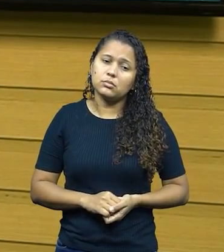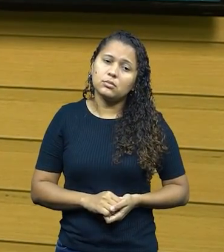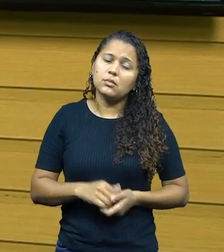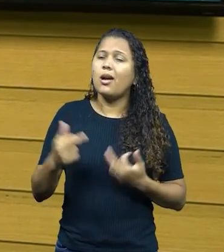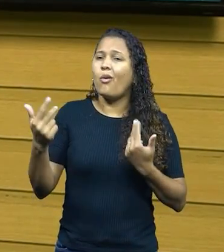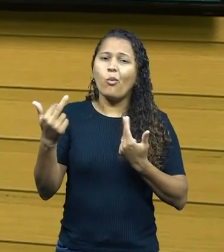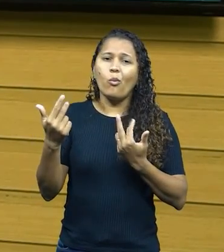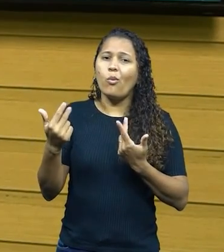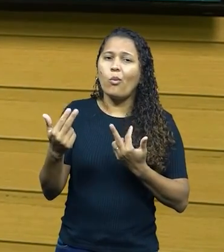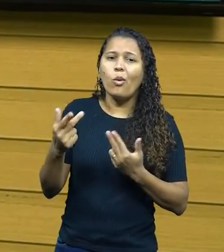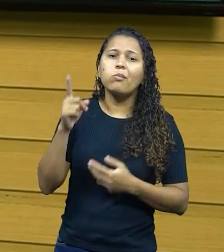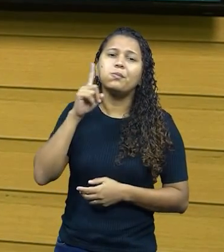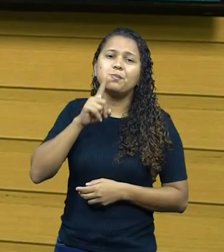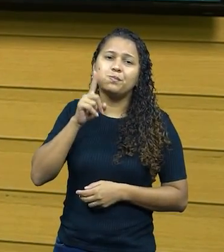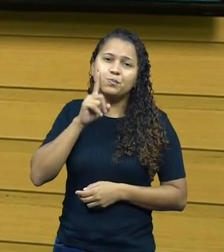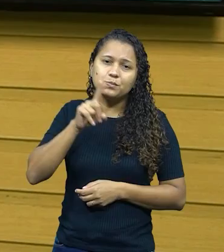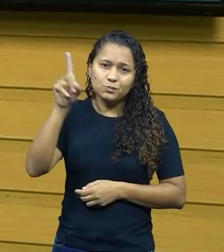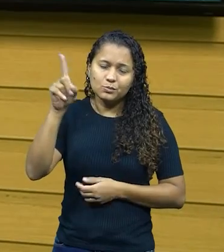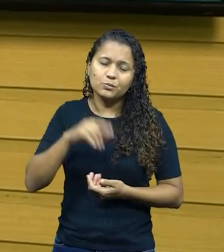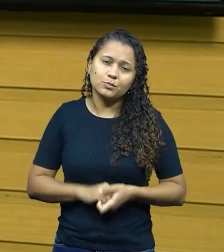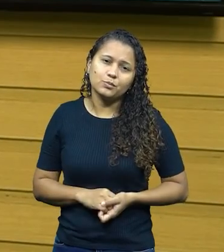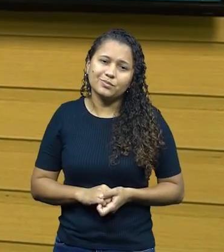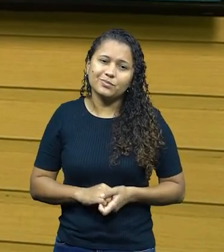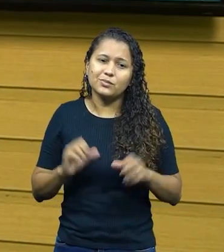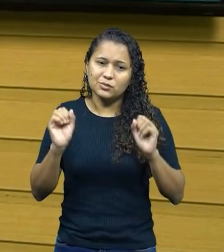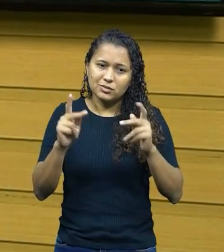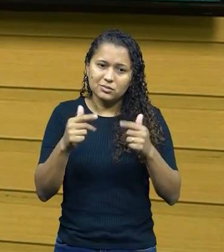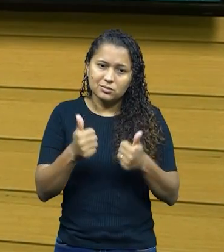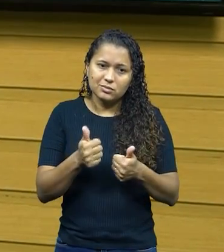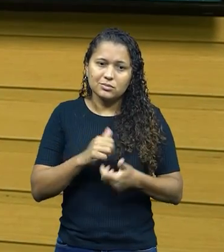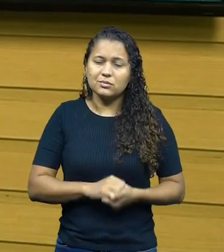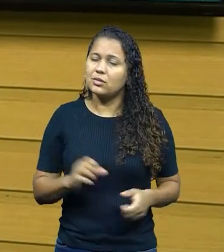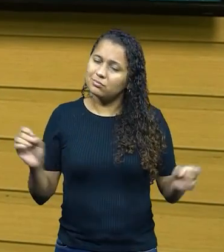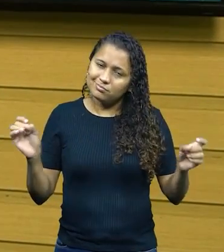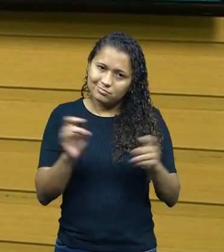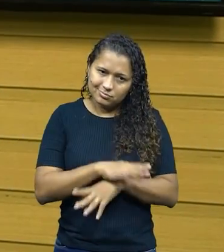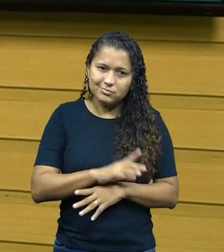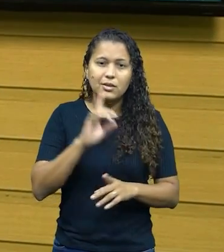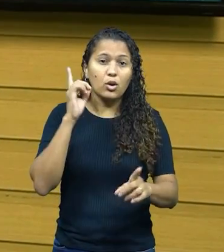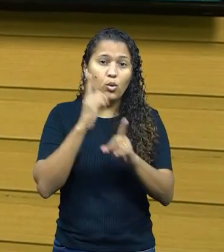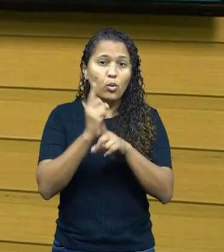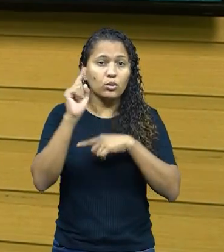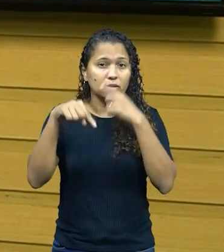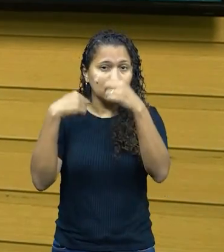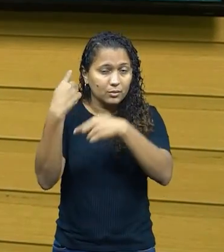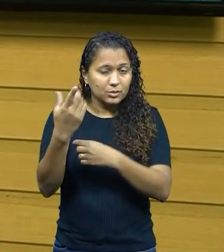certo? E o mesmo acontece com os Estados Unidos, tá bom? Mas foi isso, a